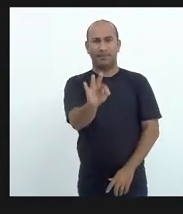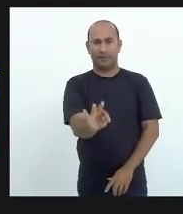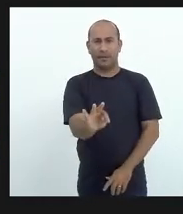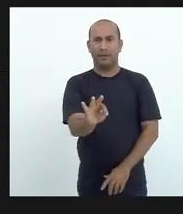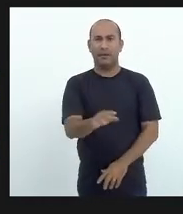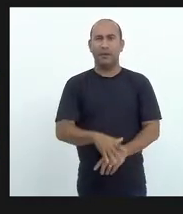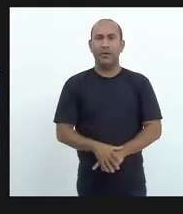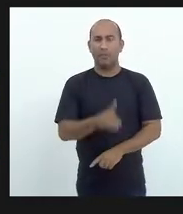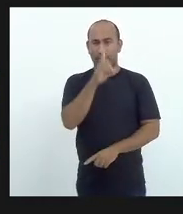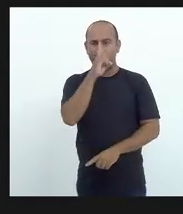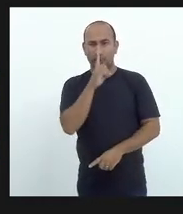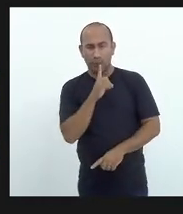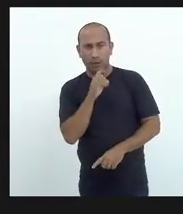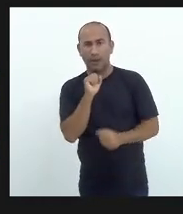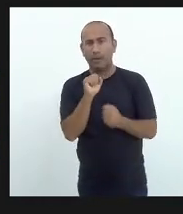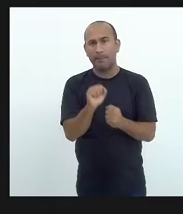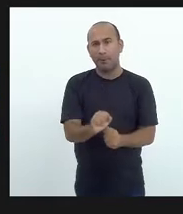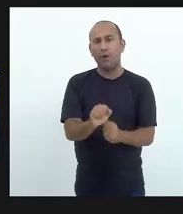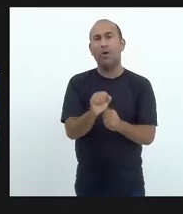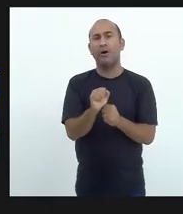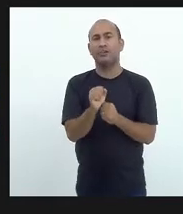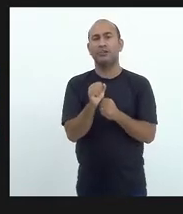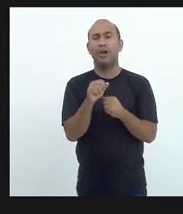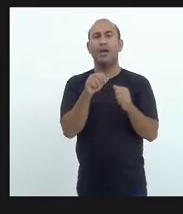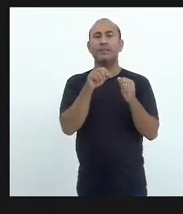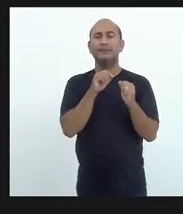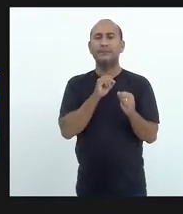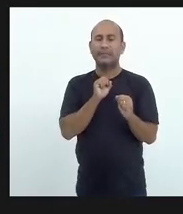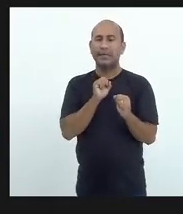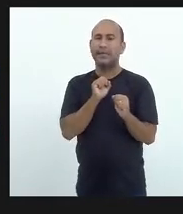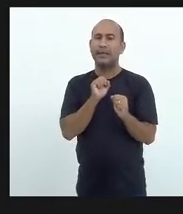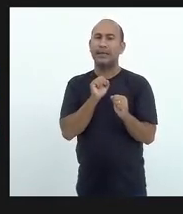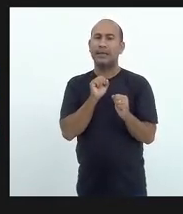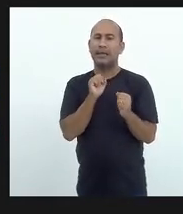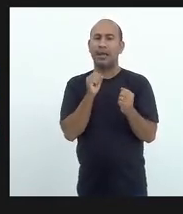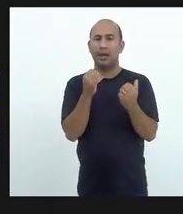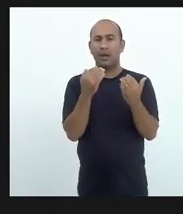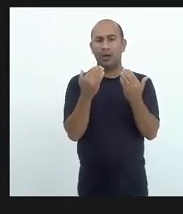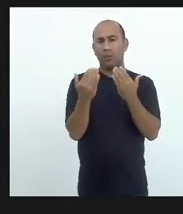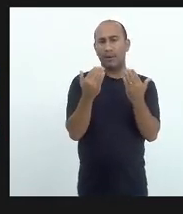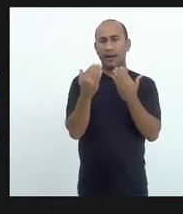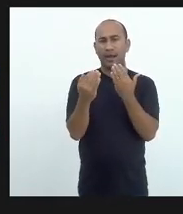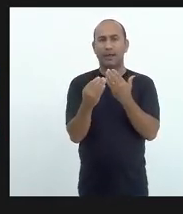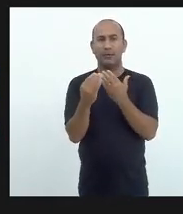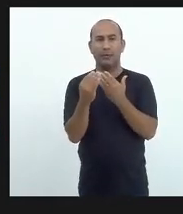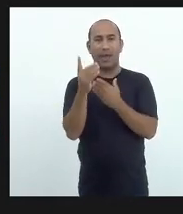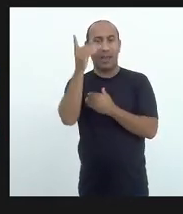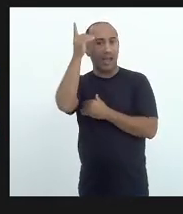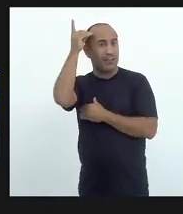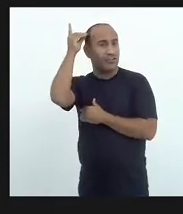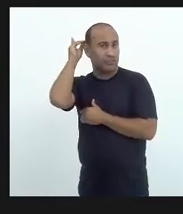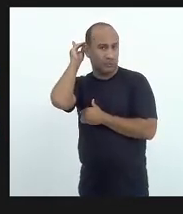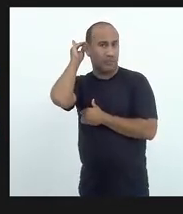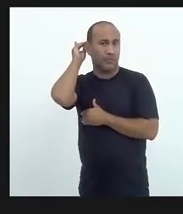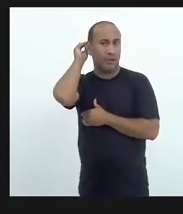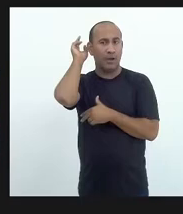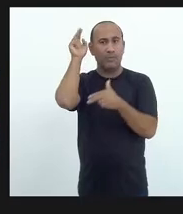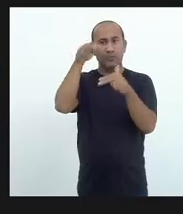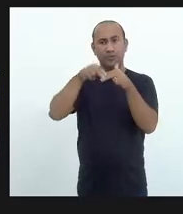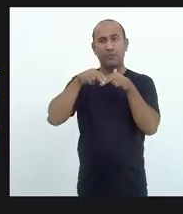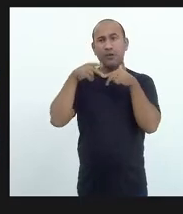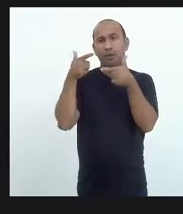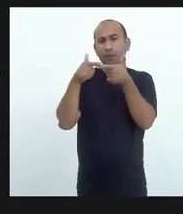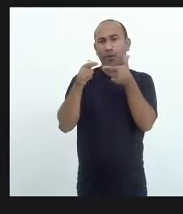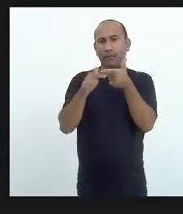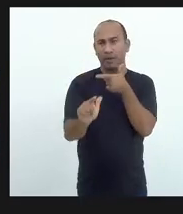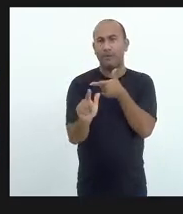pode, metaforicamente, ser comparada a Dilma de Barba, porque o conjunto de aberrações que esse